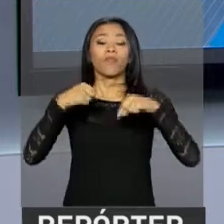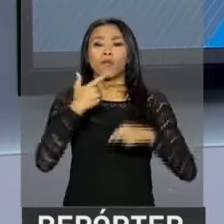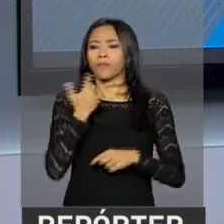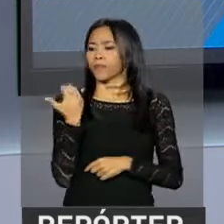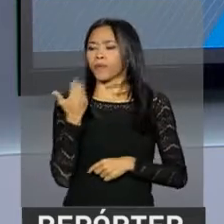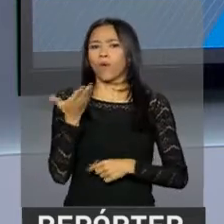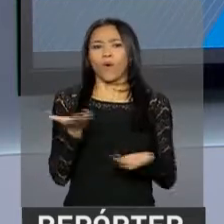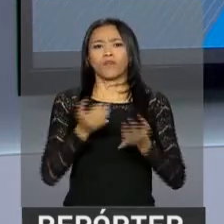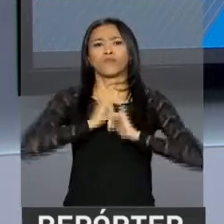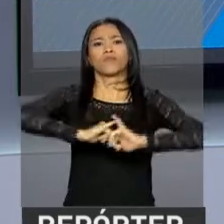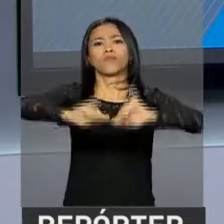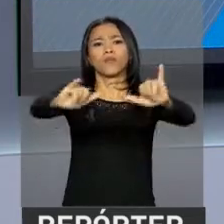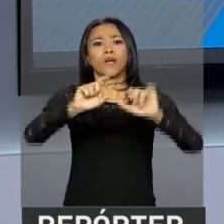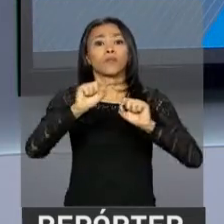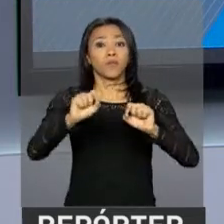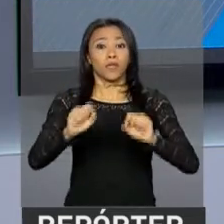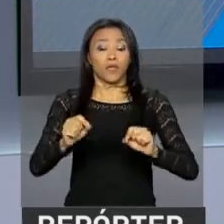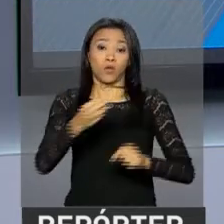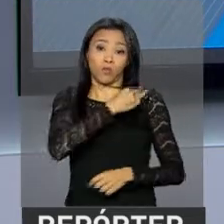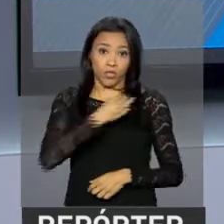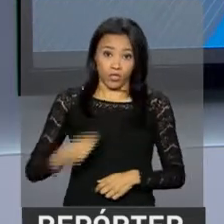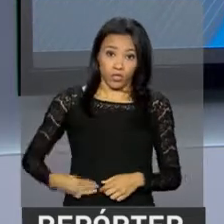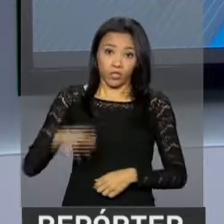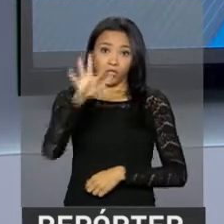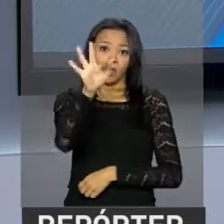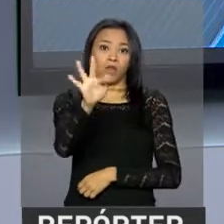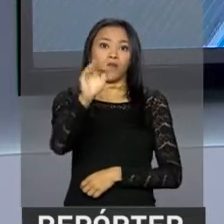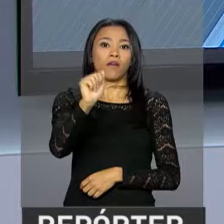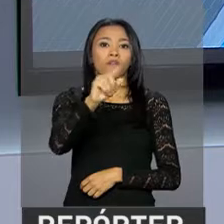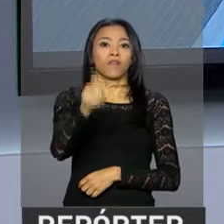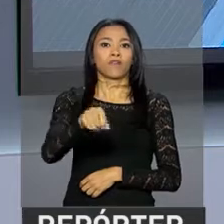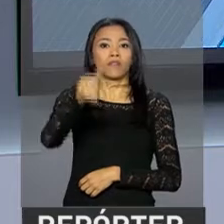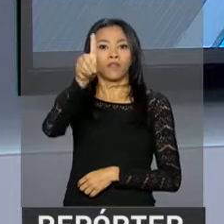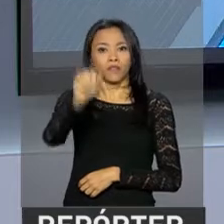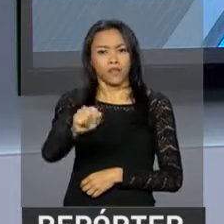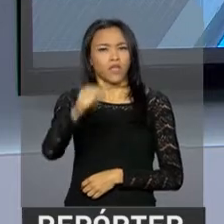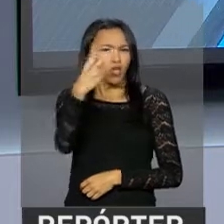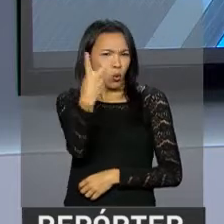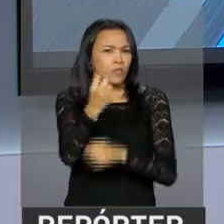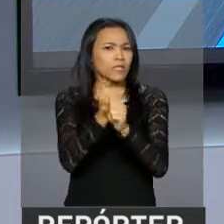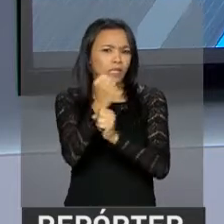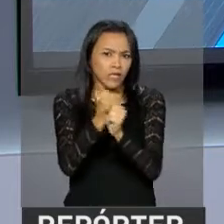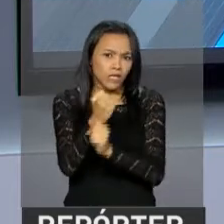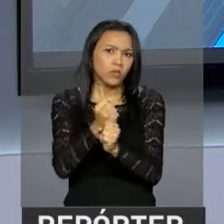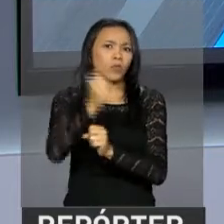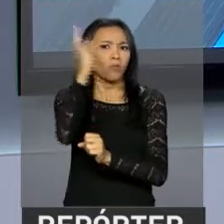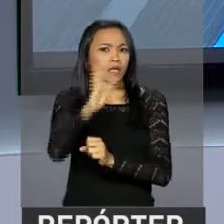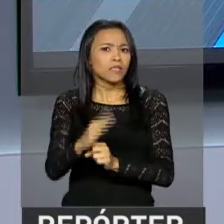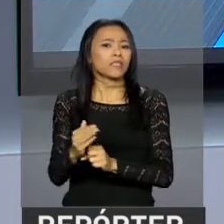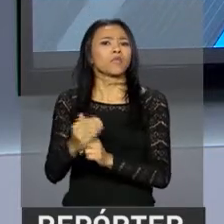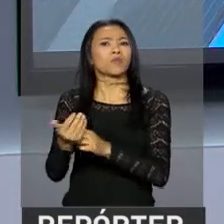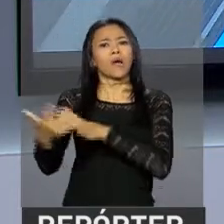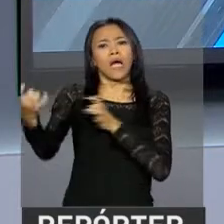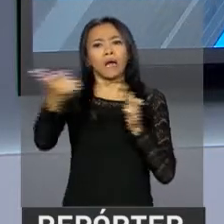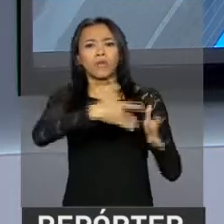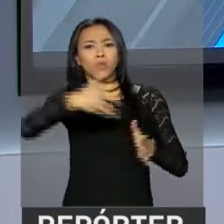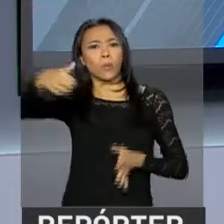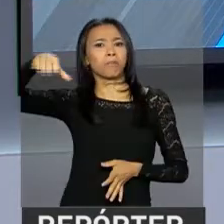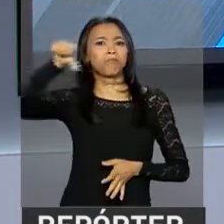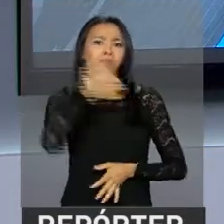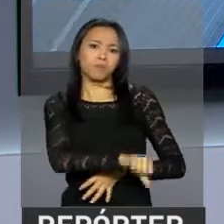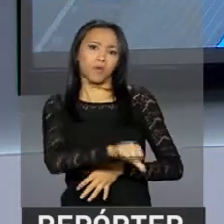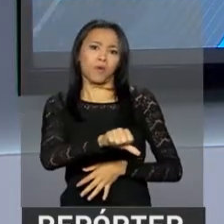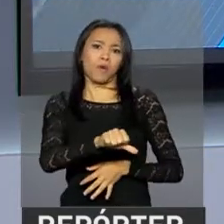o ministro da fazenda henrique meirelles disse que depois de dois anos o brasil saiu da pior recessão do